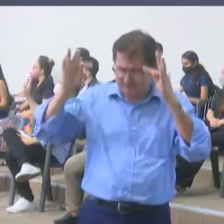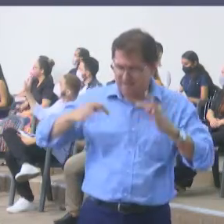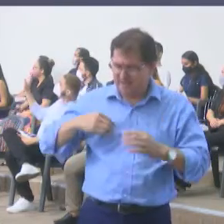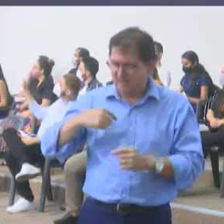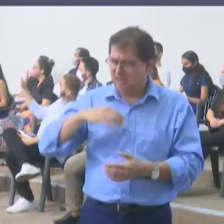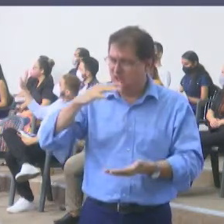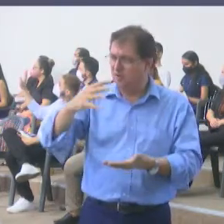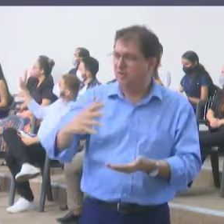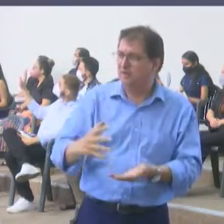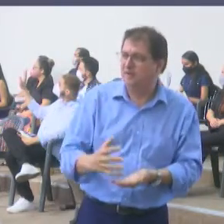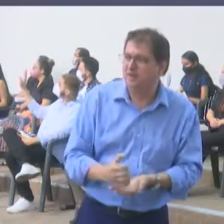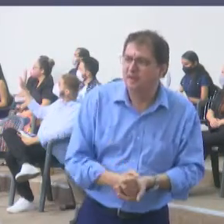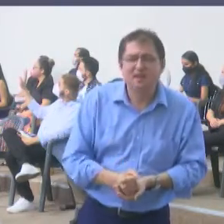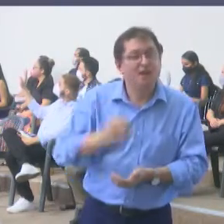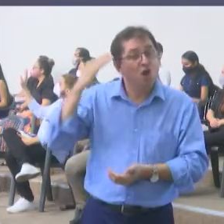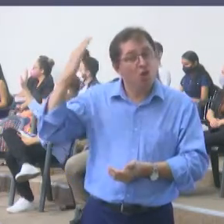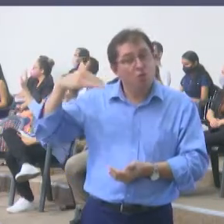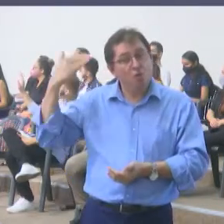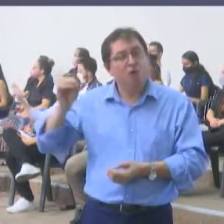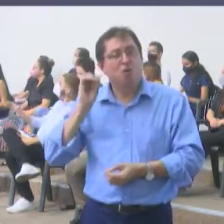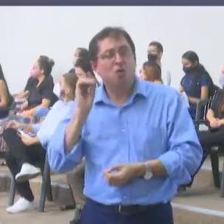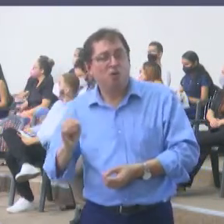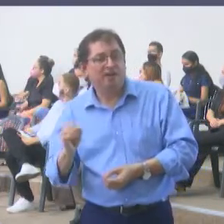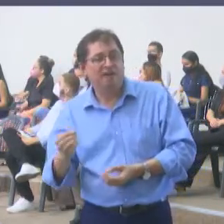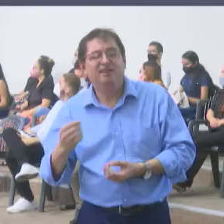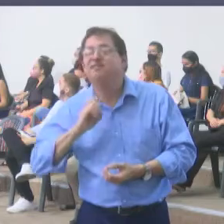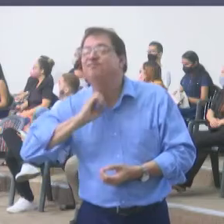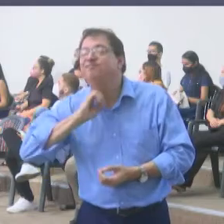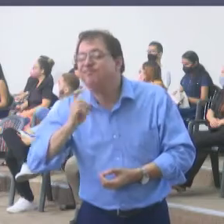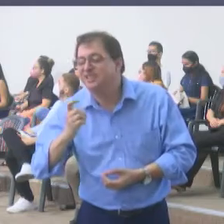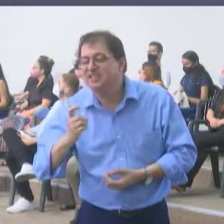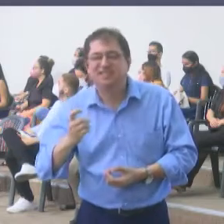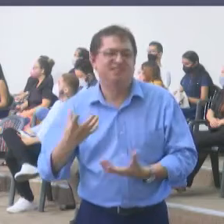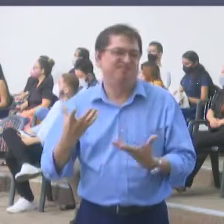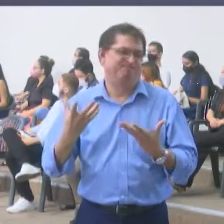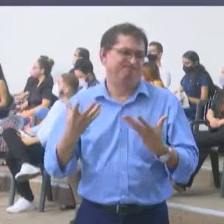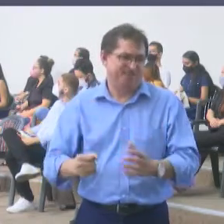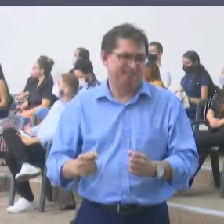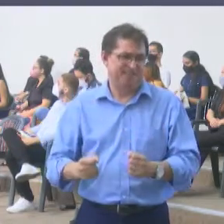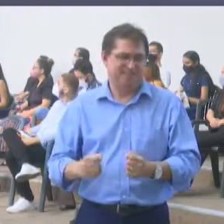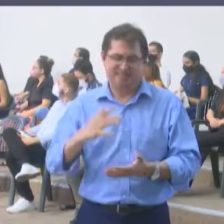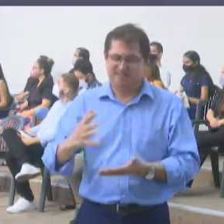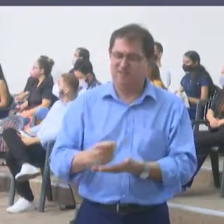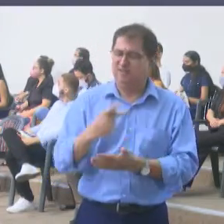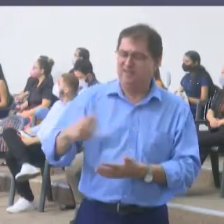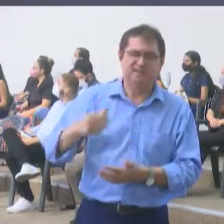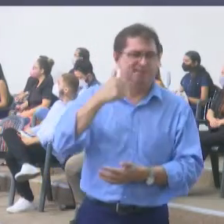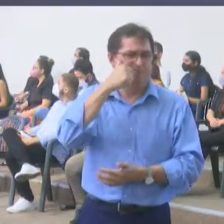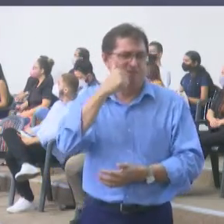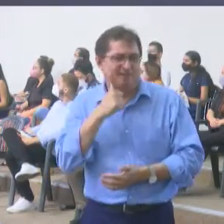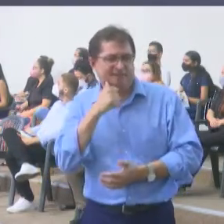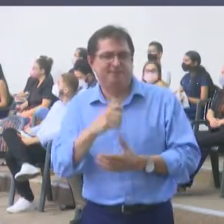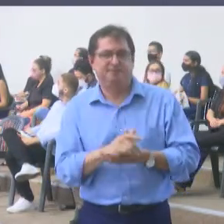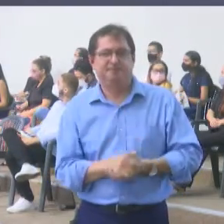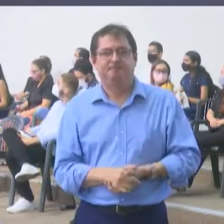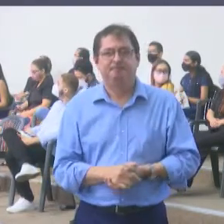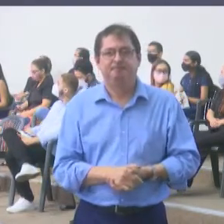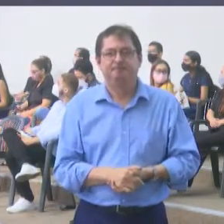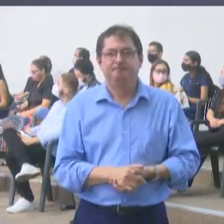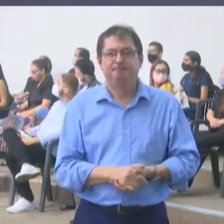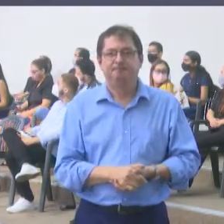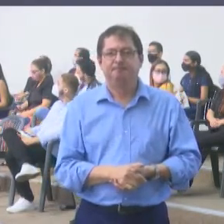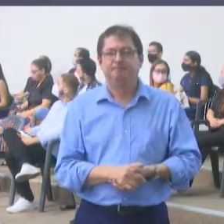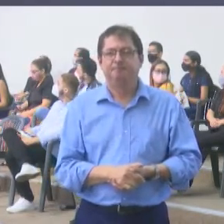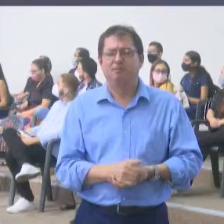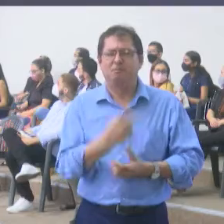resgatando a terra, estou honrando aquilo que ficou para trás, e a descendência dele vai ficar escrita sobre a nação de Israel. Parece um pouco a história